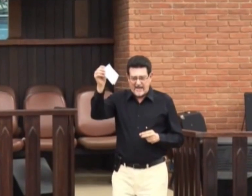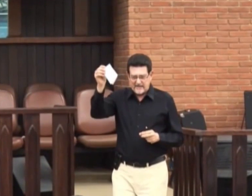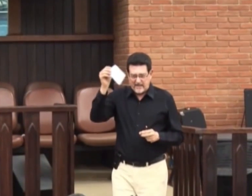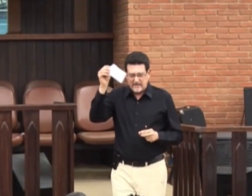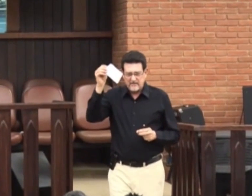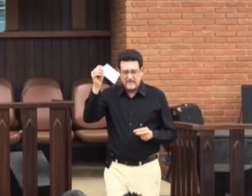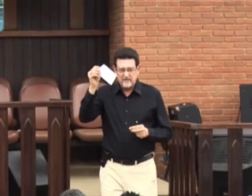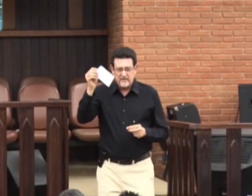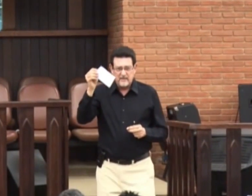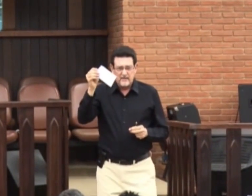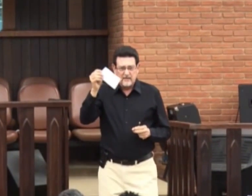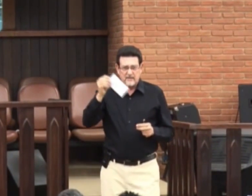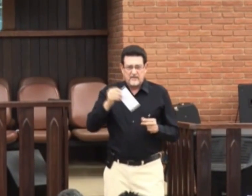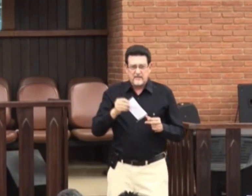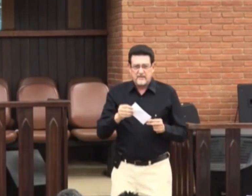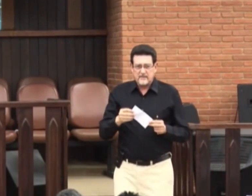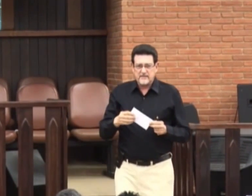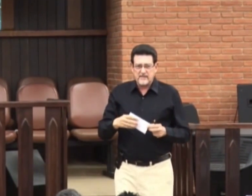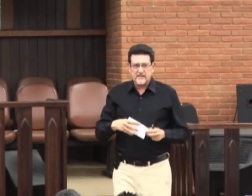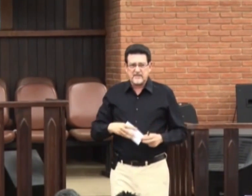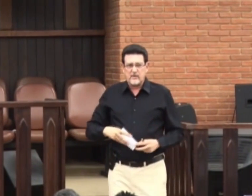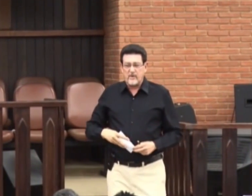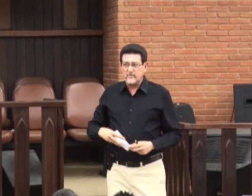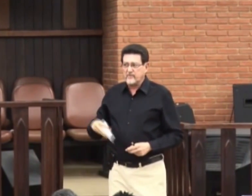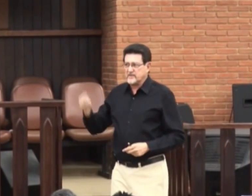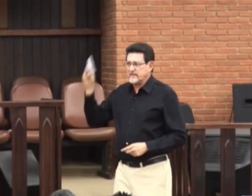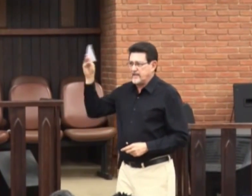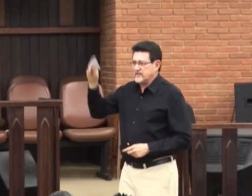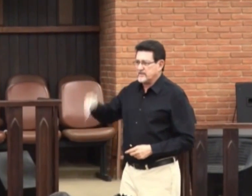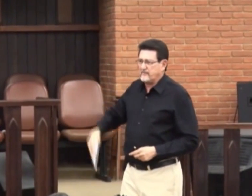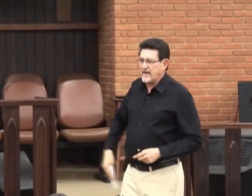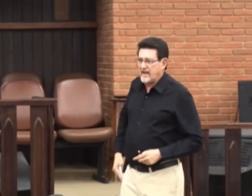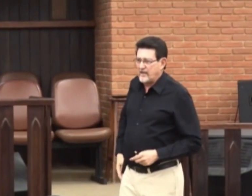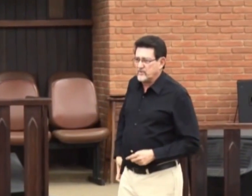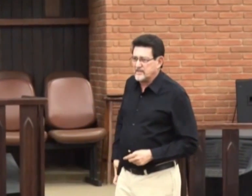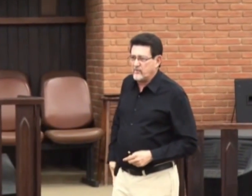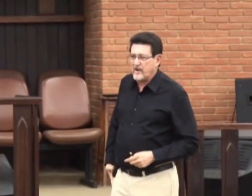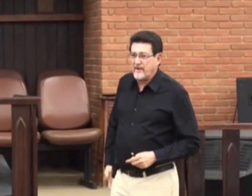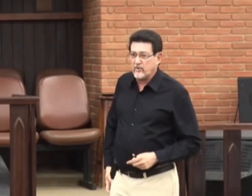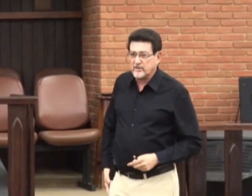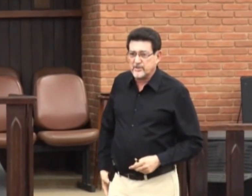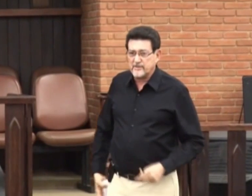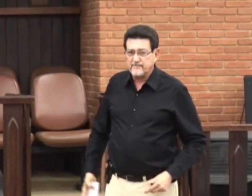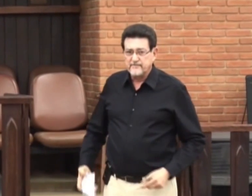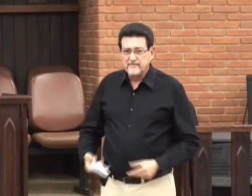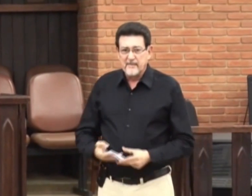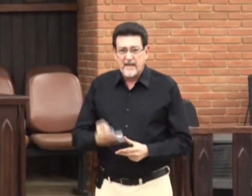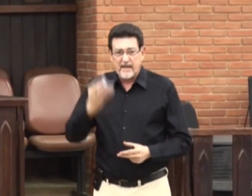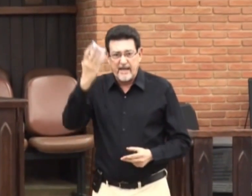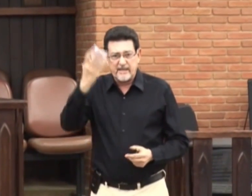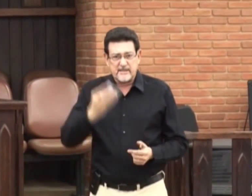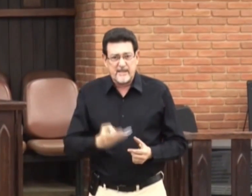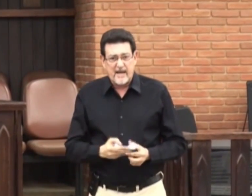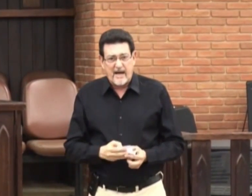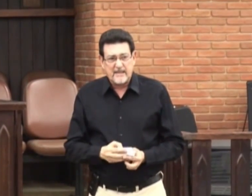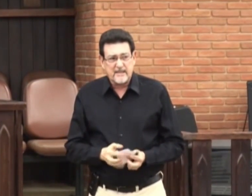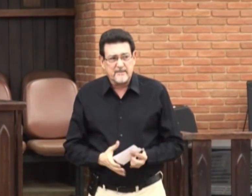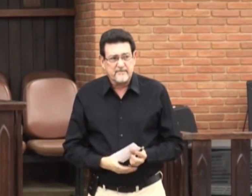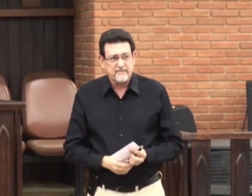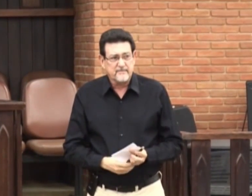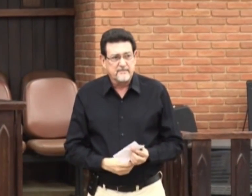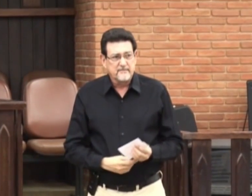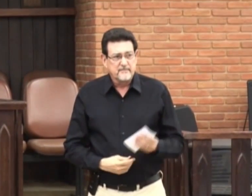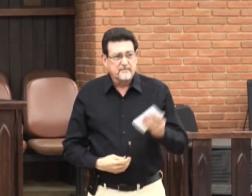uma carta e disse assim, quando você estiver lá no seu camarote, leia esta